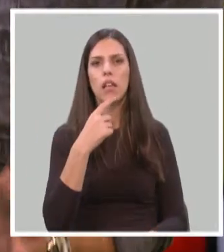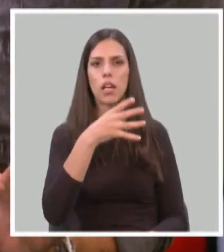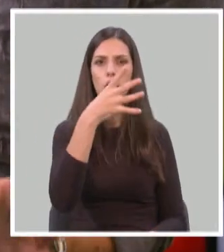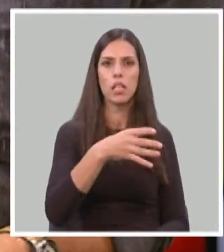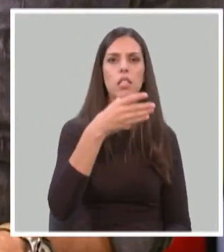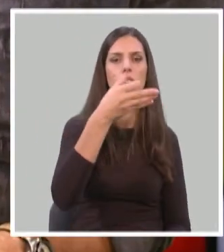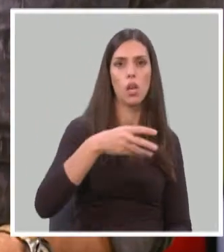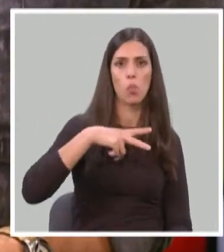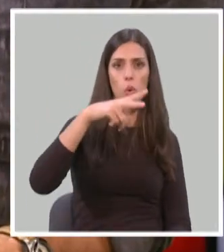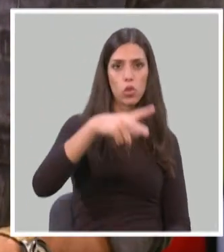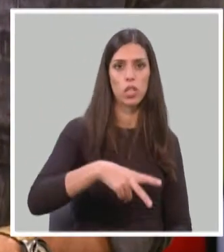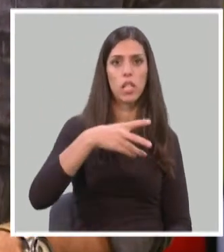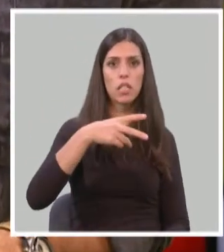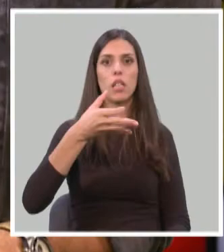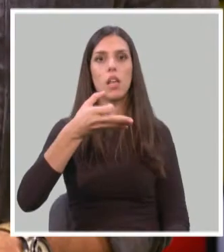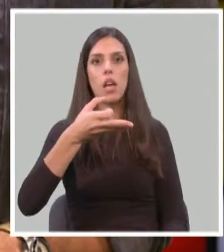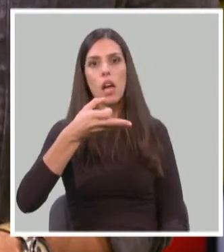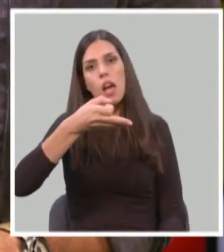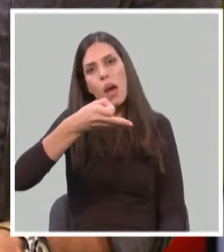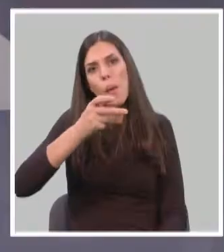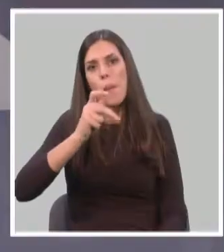assim, juntámos as duas coisas e ficou esse.